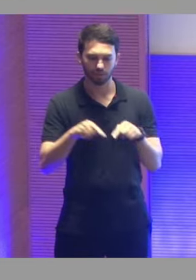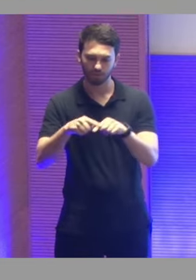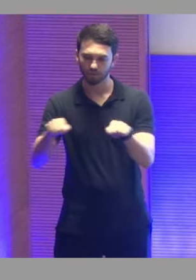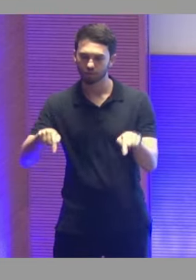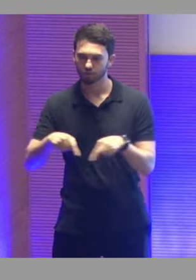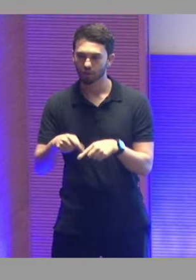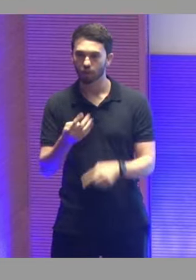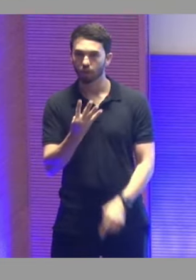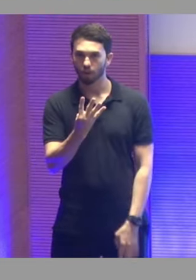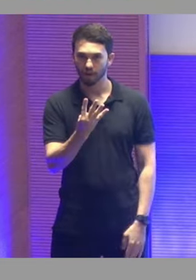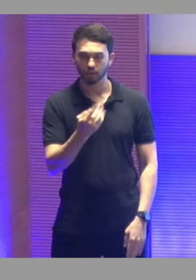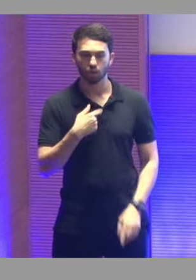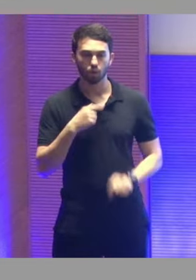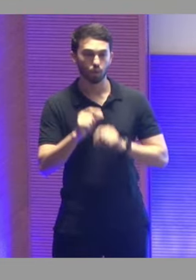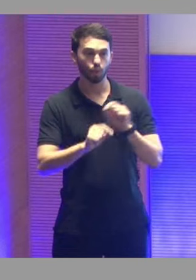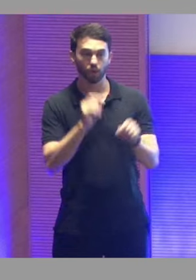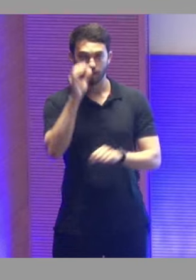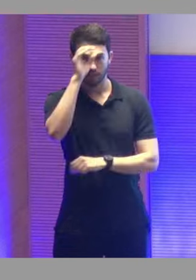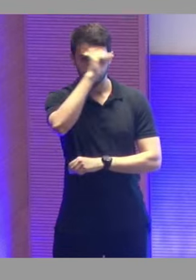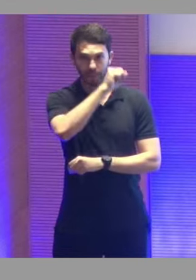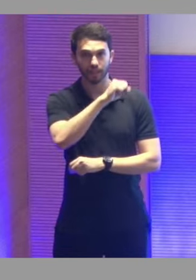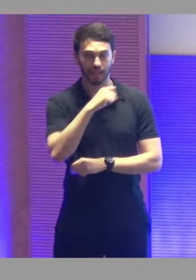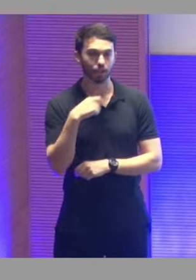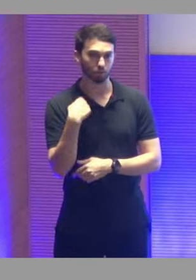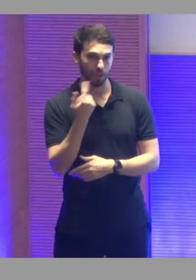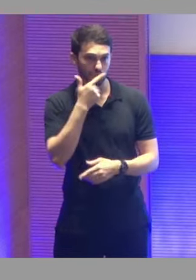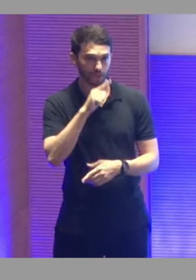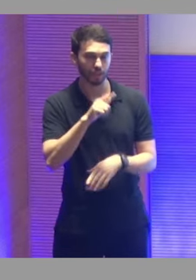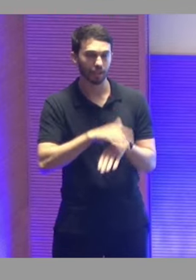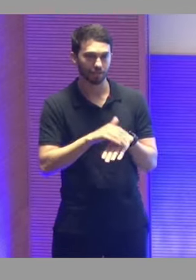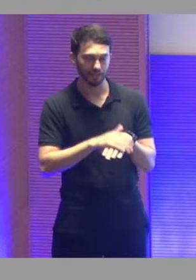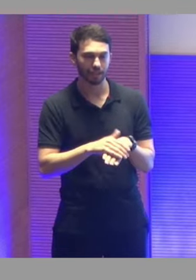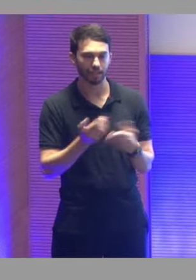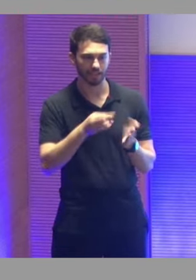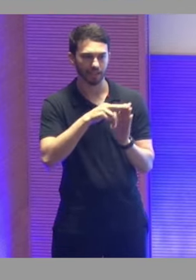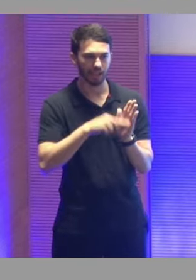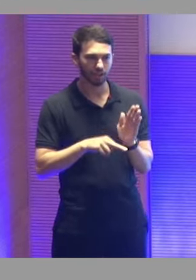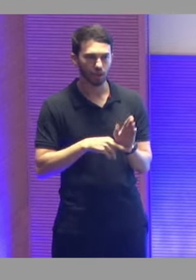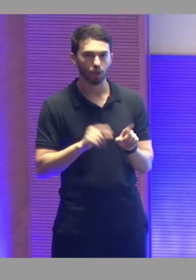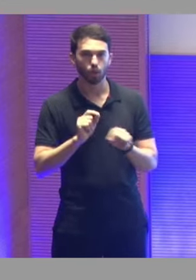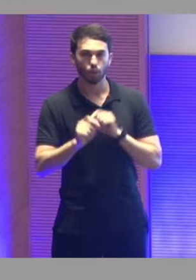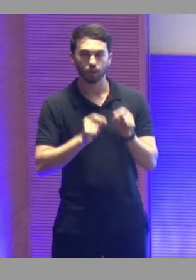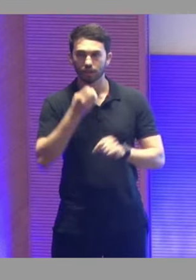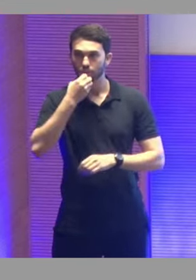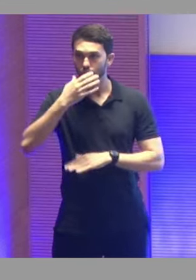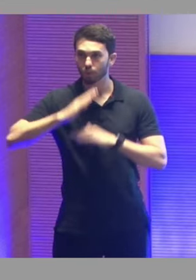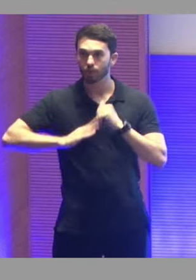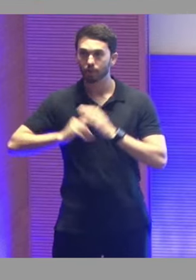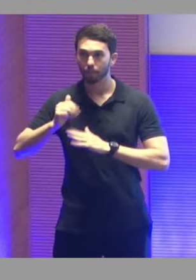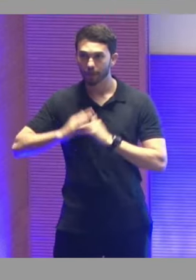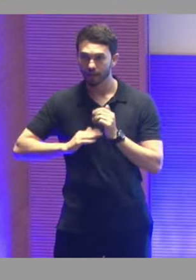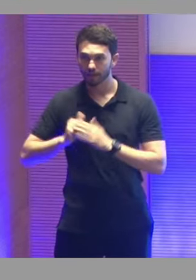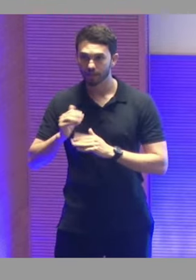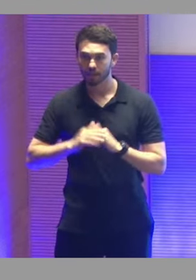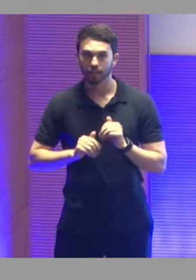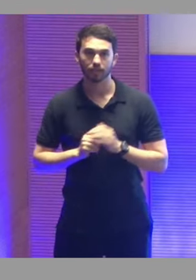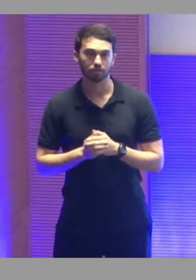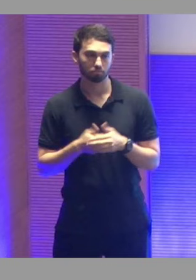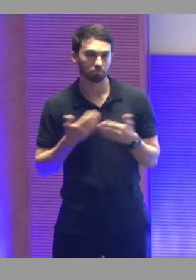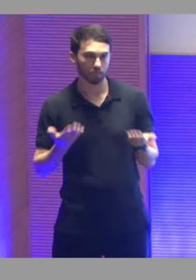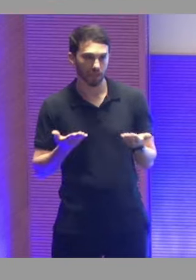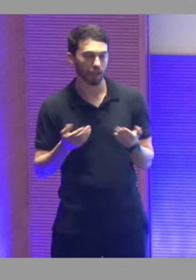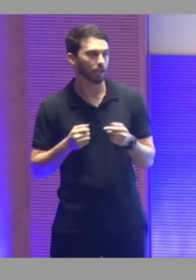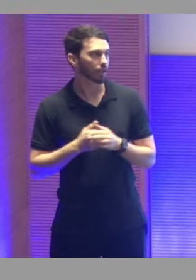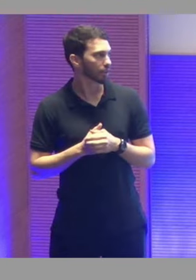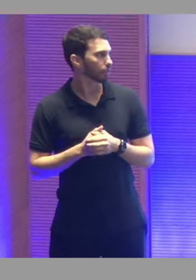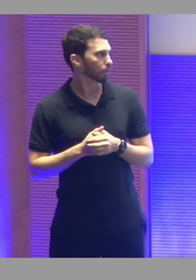que são aprendizados para a elaboração de inventários organizacionais o que que são as boas práticas que eh